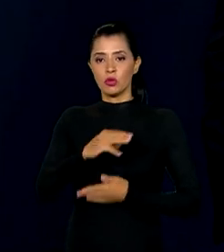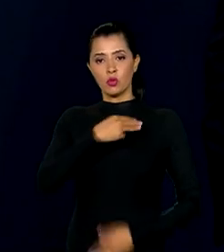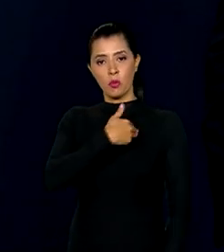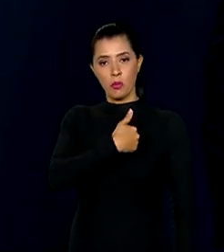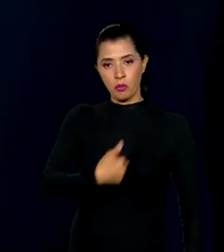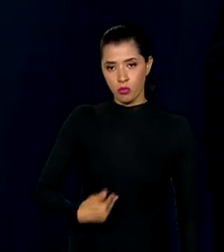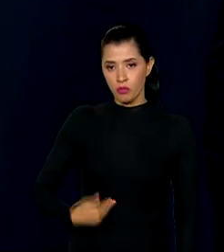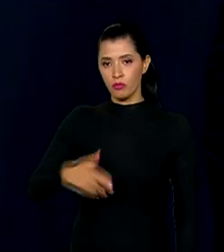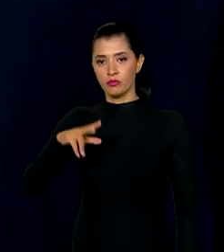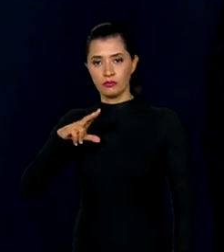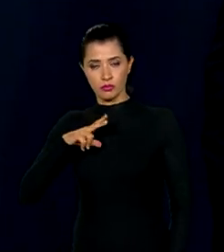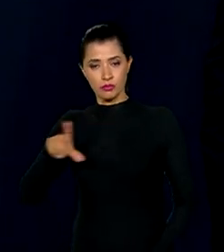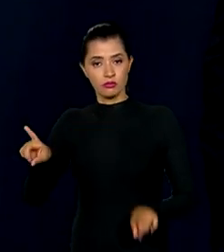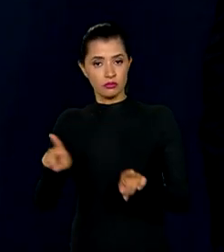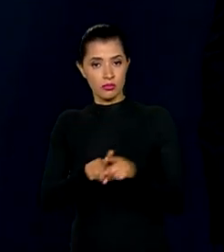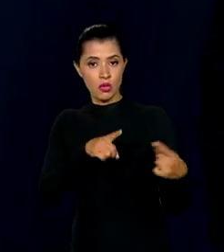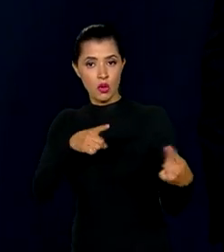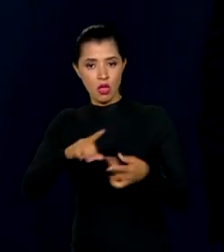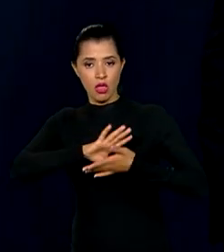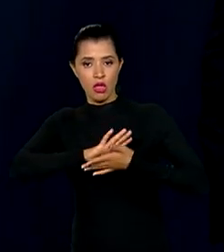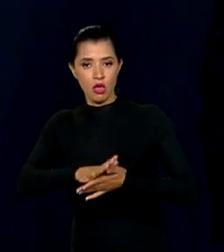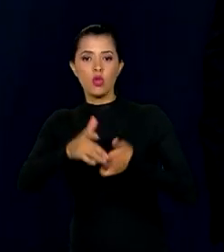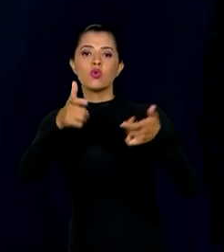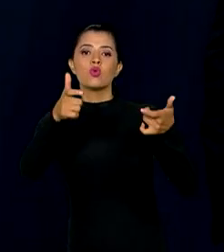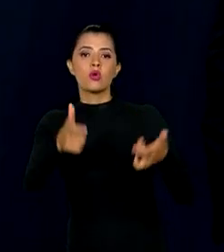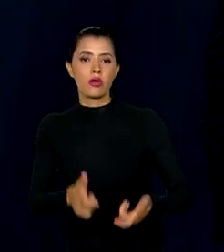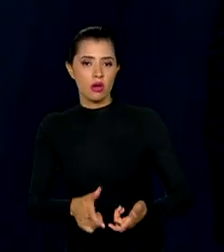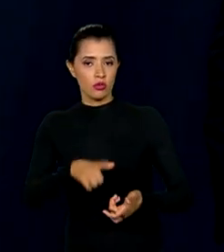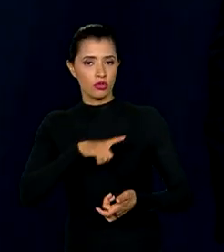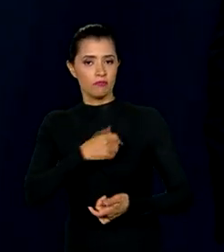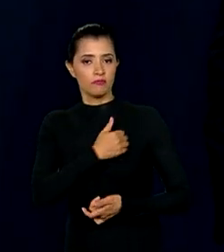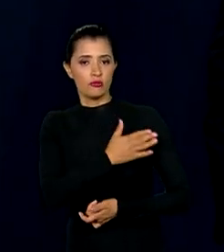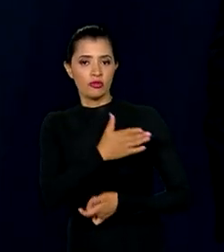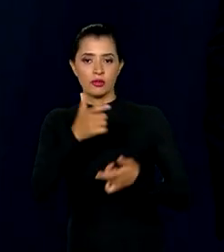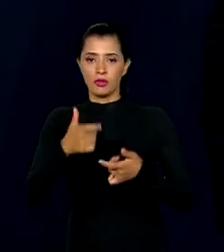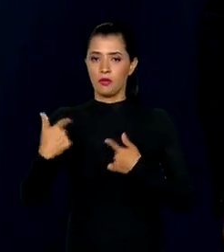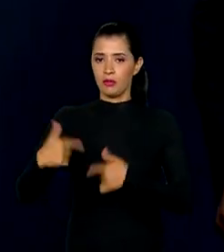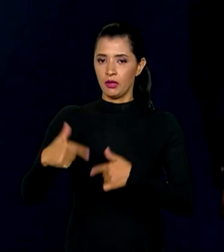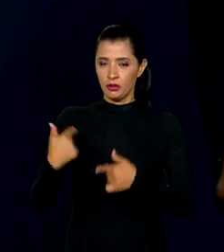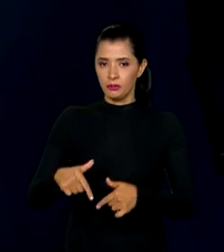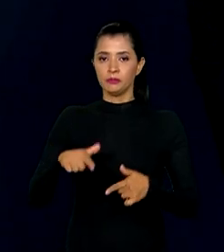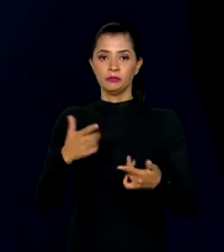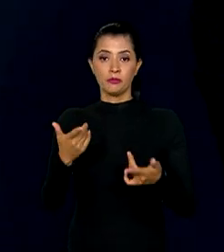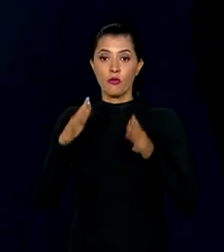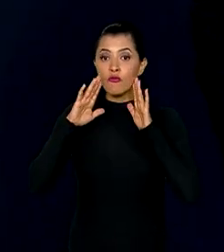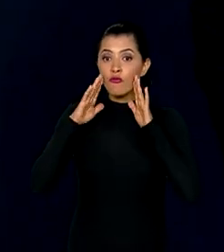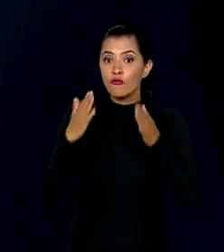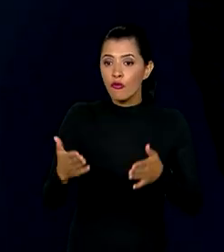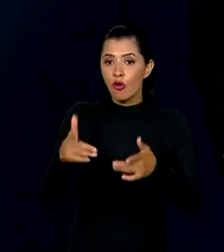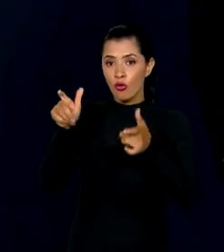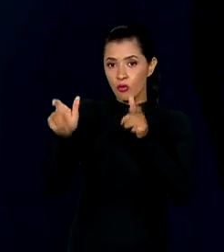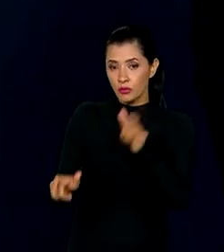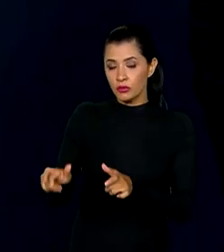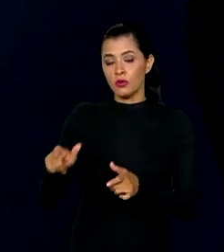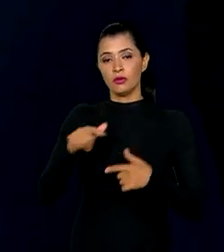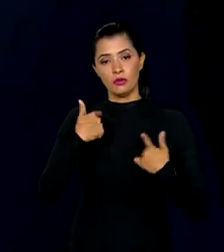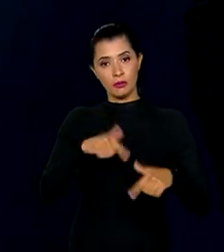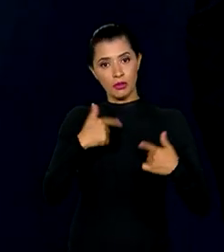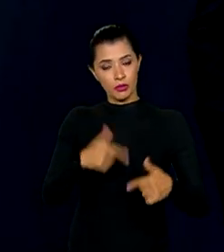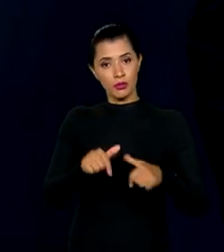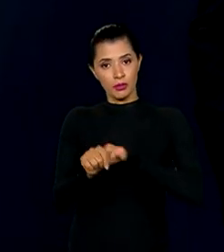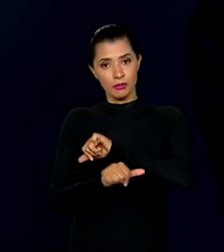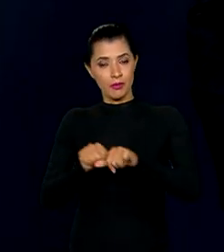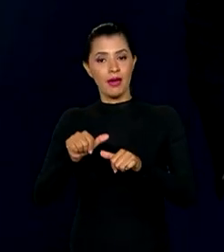privados. Combate à discriminação no local de trabalho. Abordagem centrada nos trabalhadores na transição